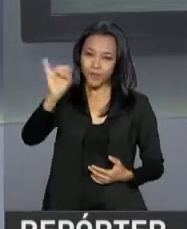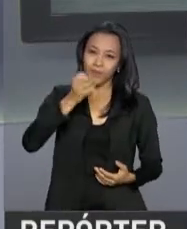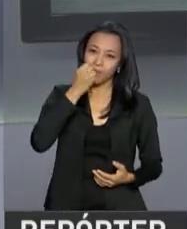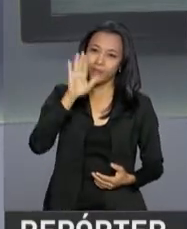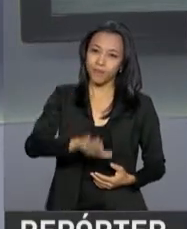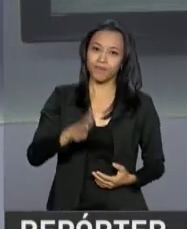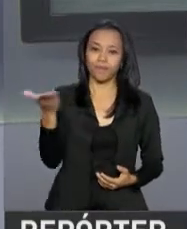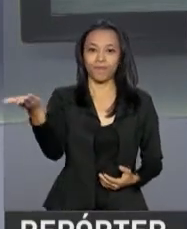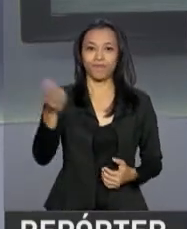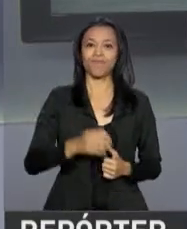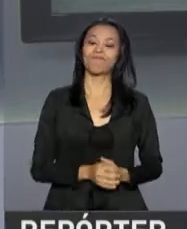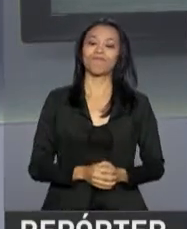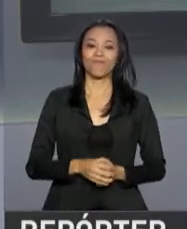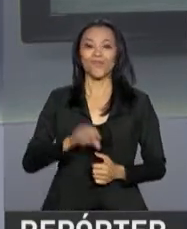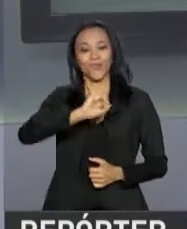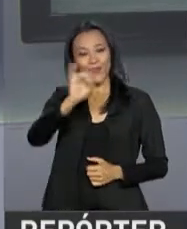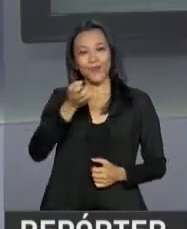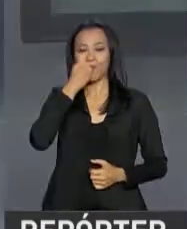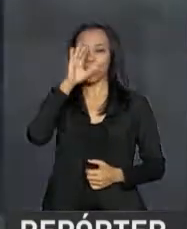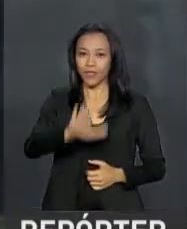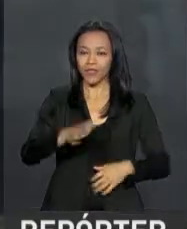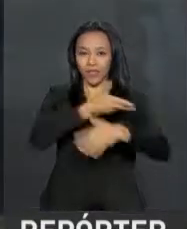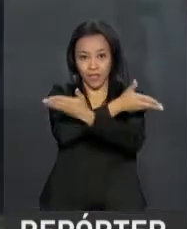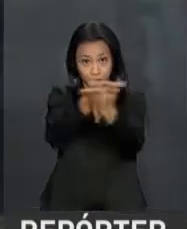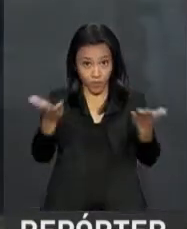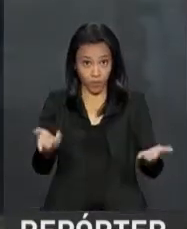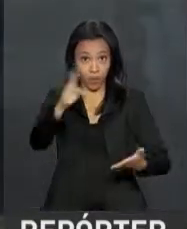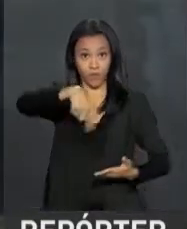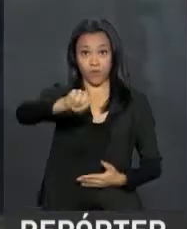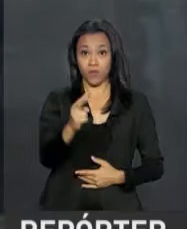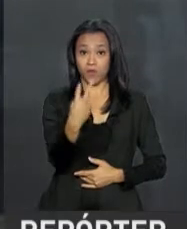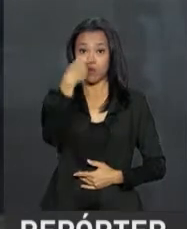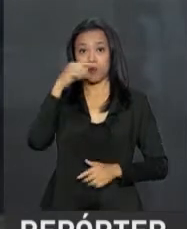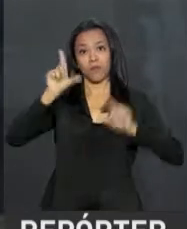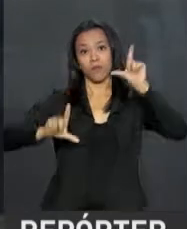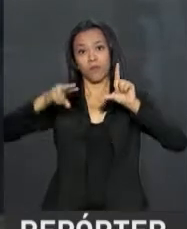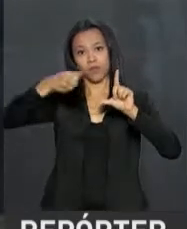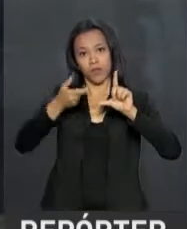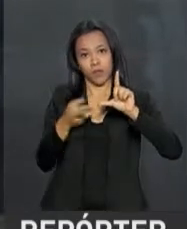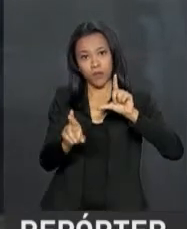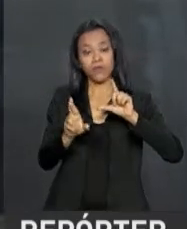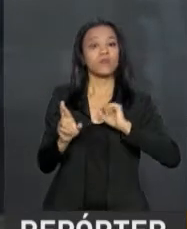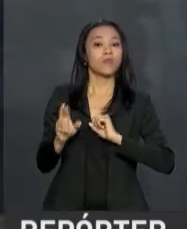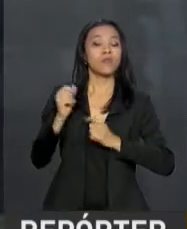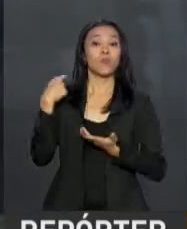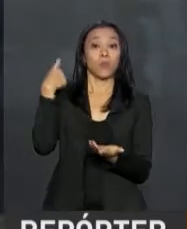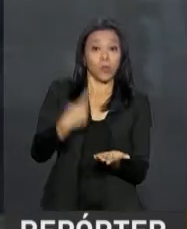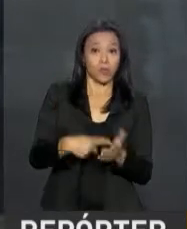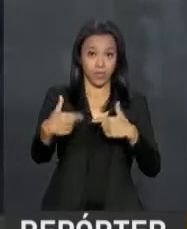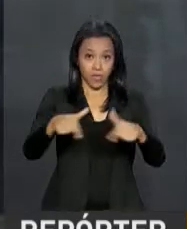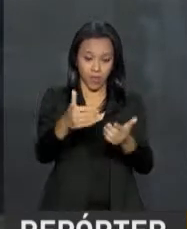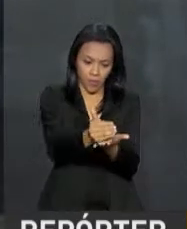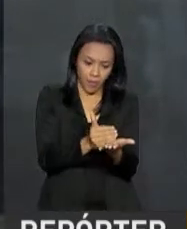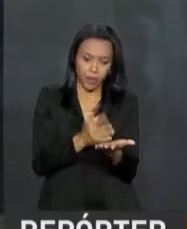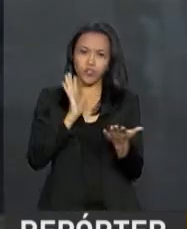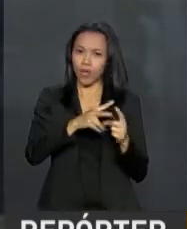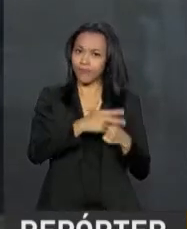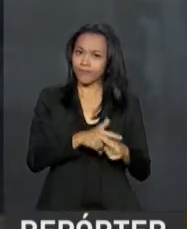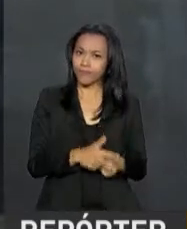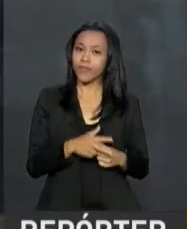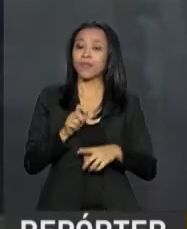você o lata isso a boa tarde boa tarde a todos que nos acompanham aqui na tv nbr a agenda do presidente foi atualizada às 15 horas